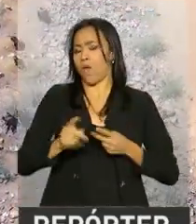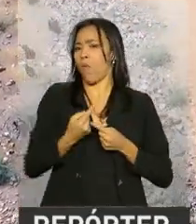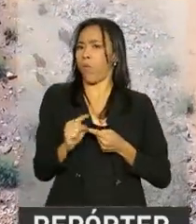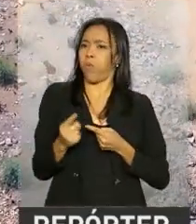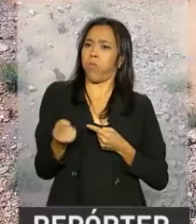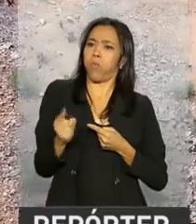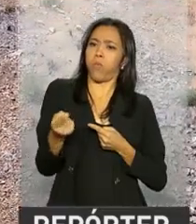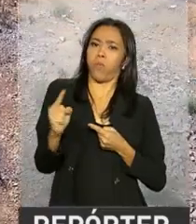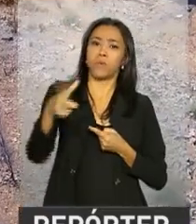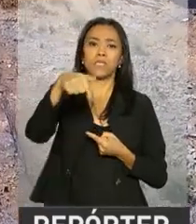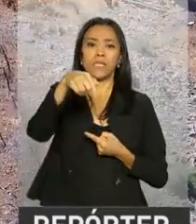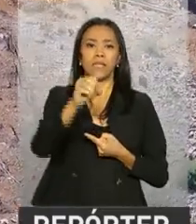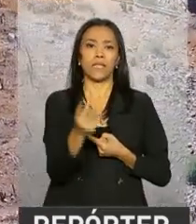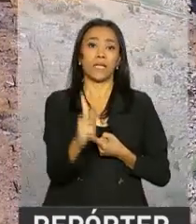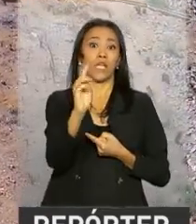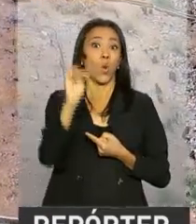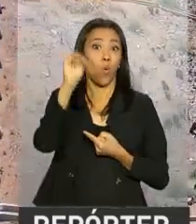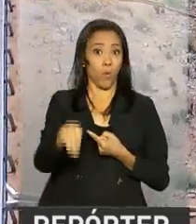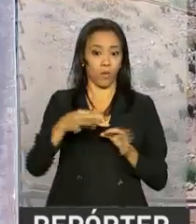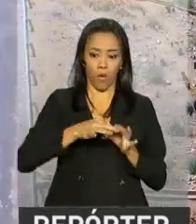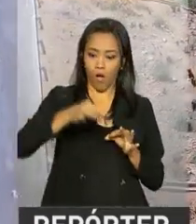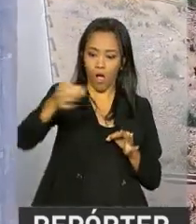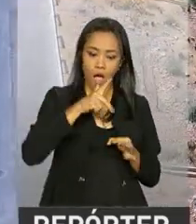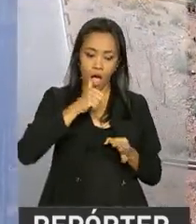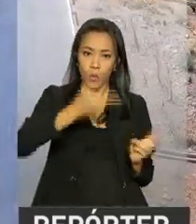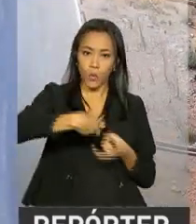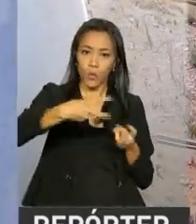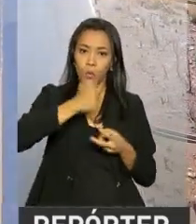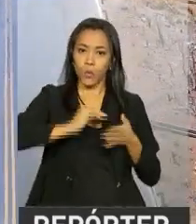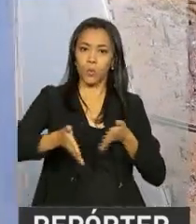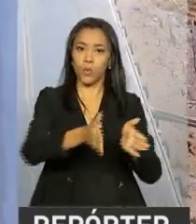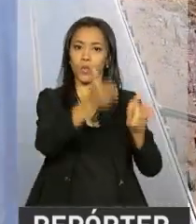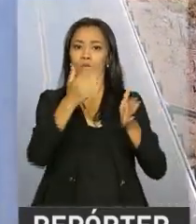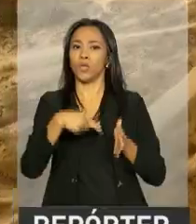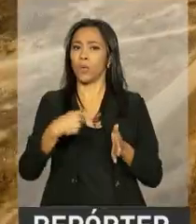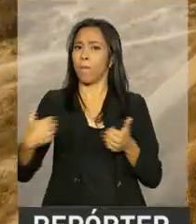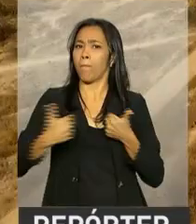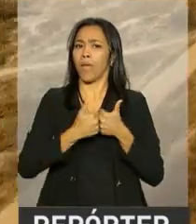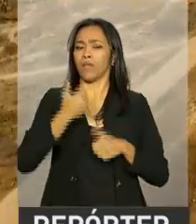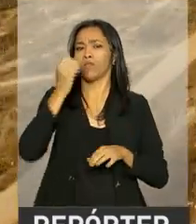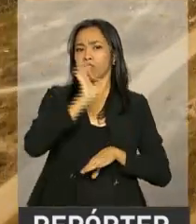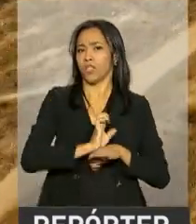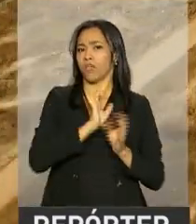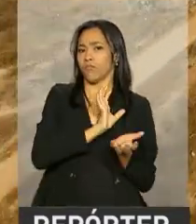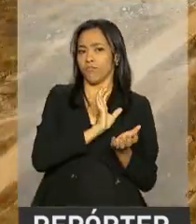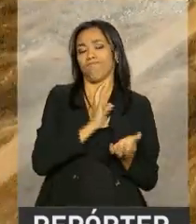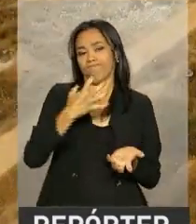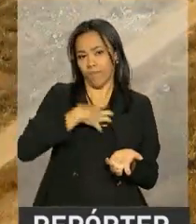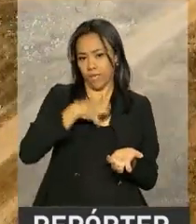cerca de 70 quilômetros de onde foi captada no Rio São Francisco, já na fronteira com a Bahia. A operação atende